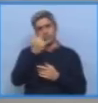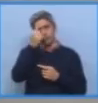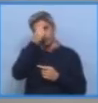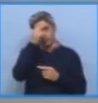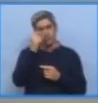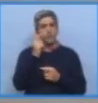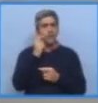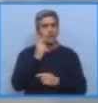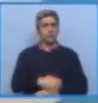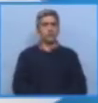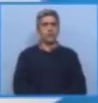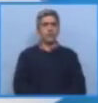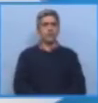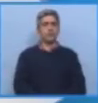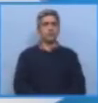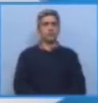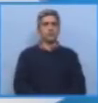Páscoa.